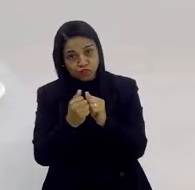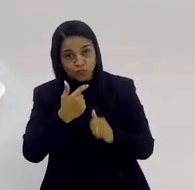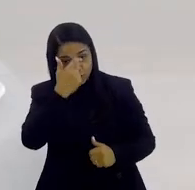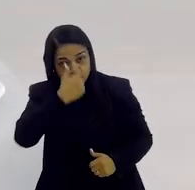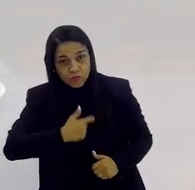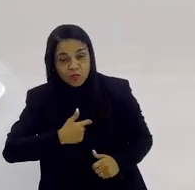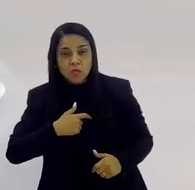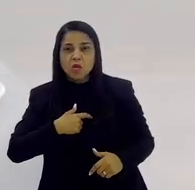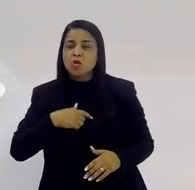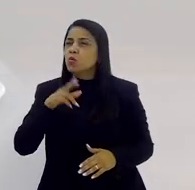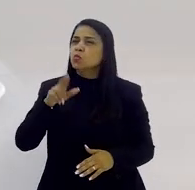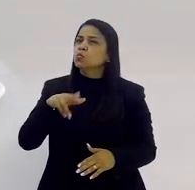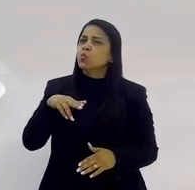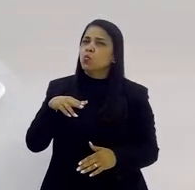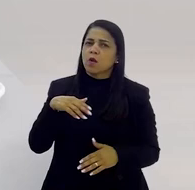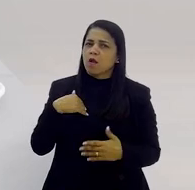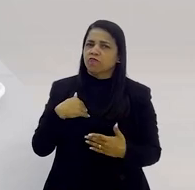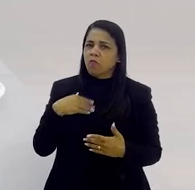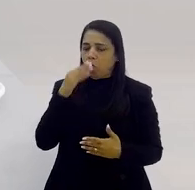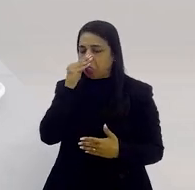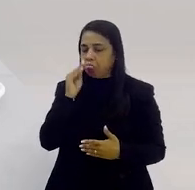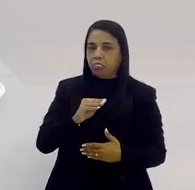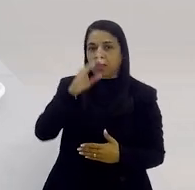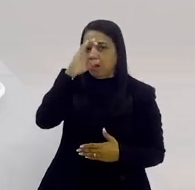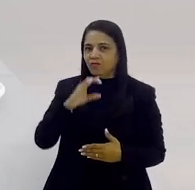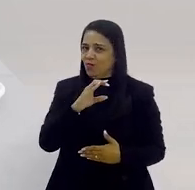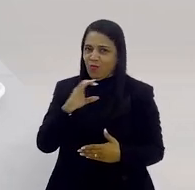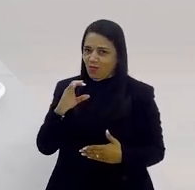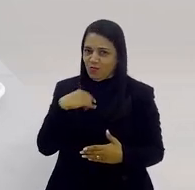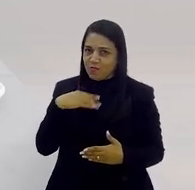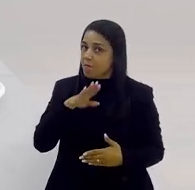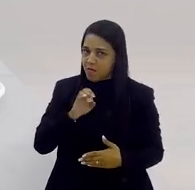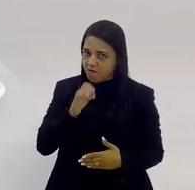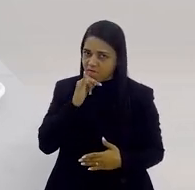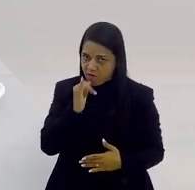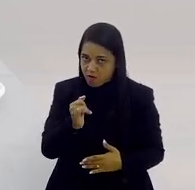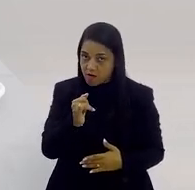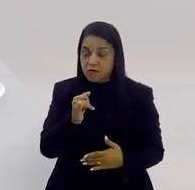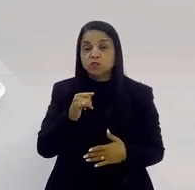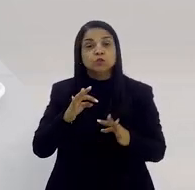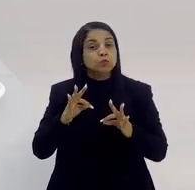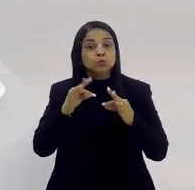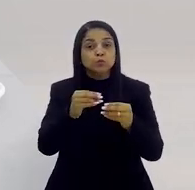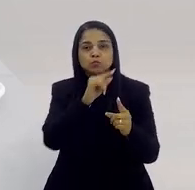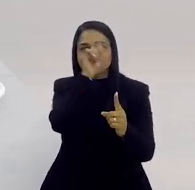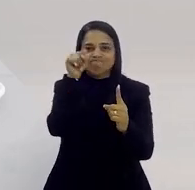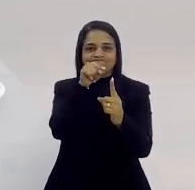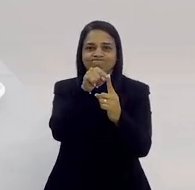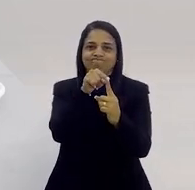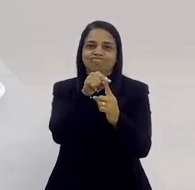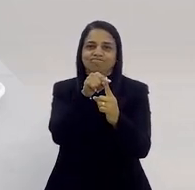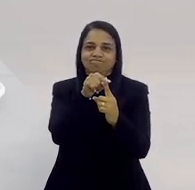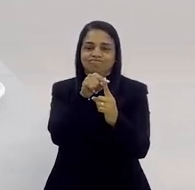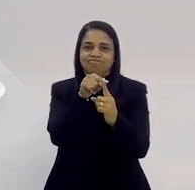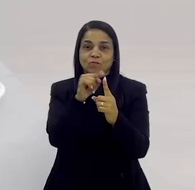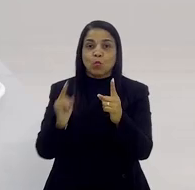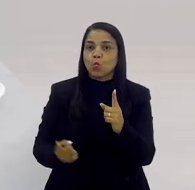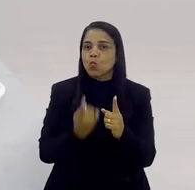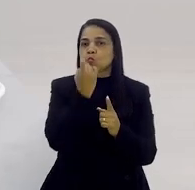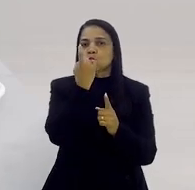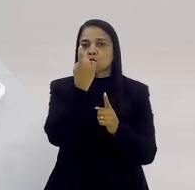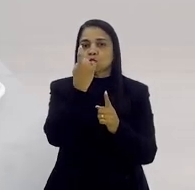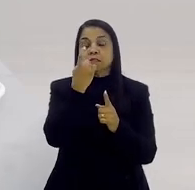ela fala não nunca vou deixar de ser católica Porque um dia as pessoas vão entender que tudo vai para um lugar só então se você